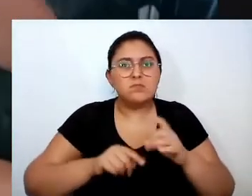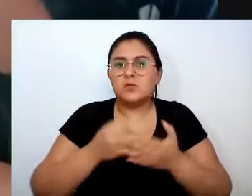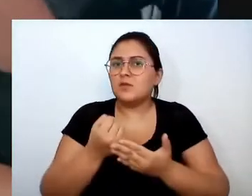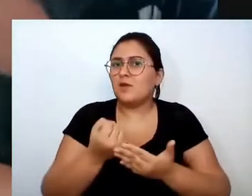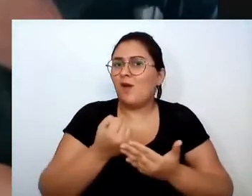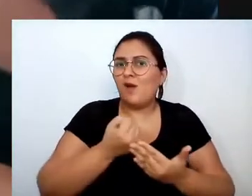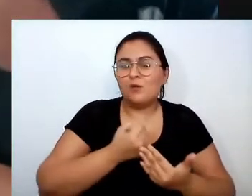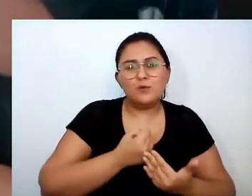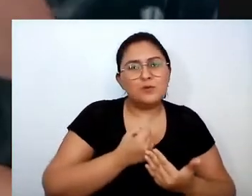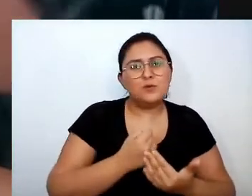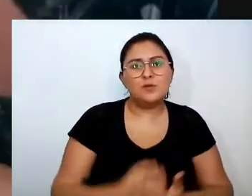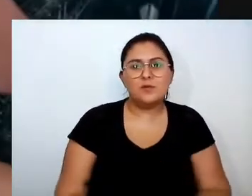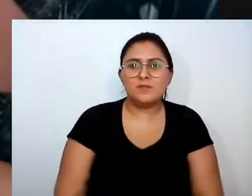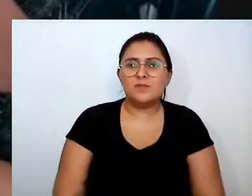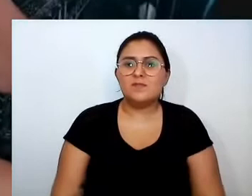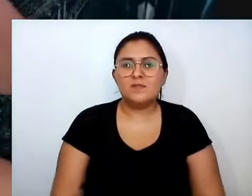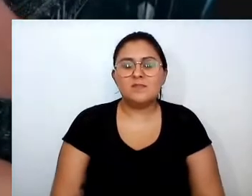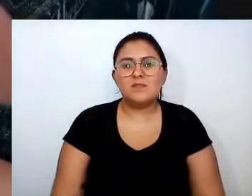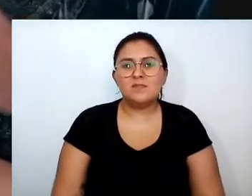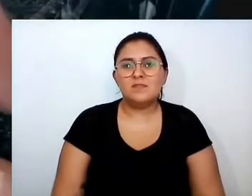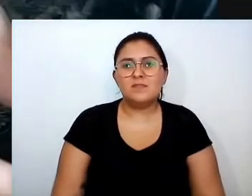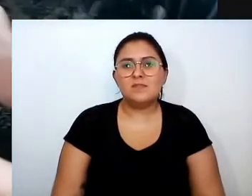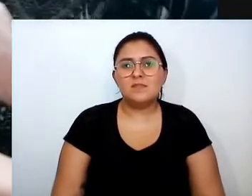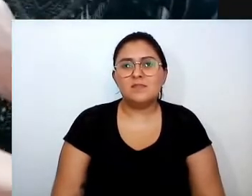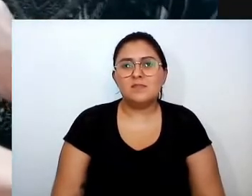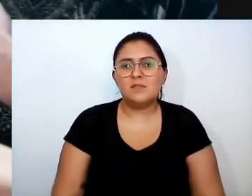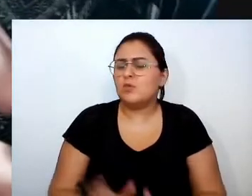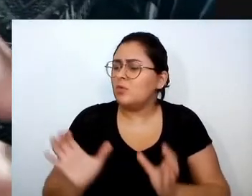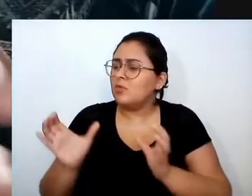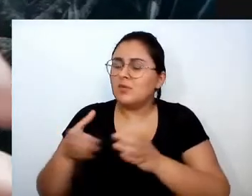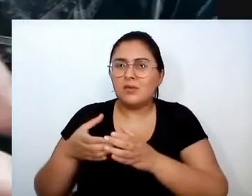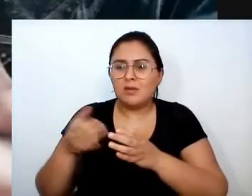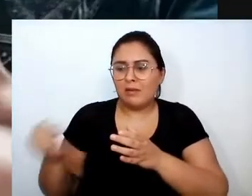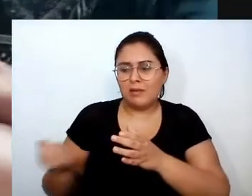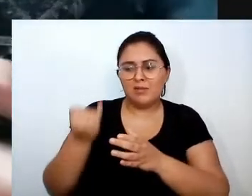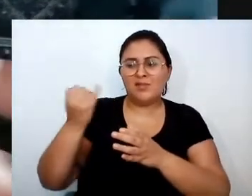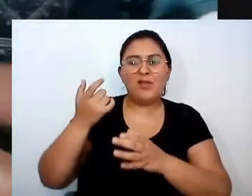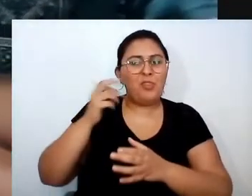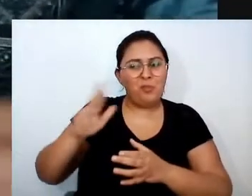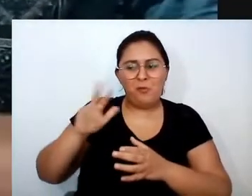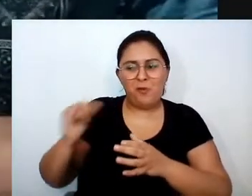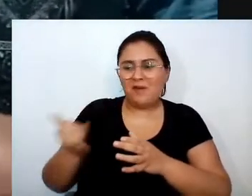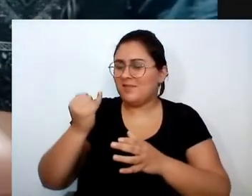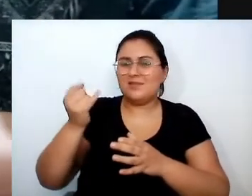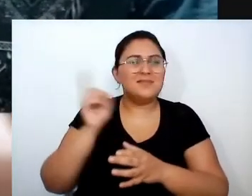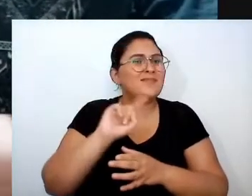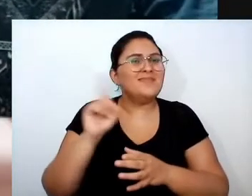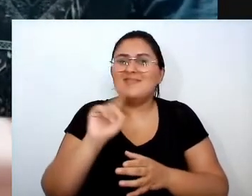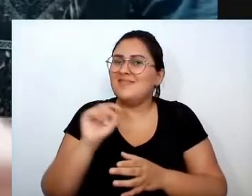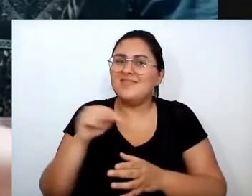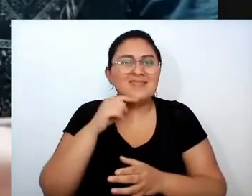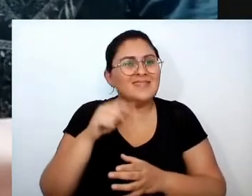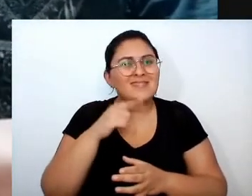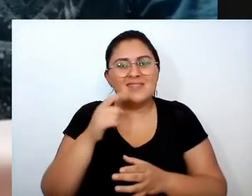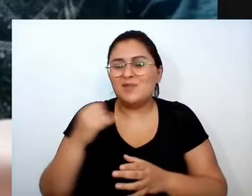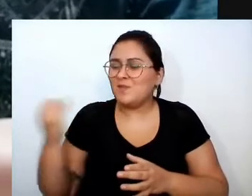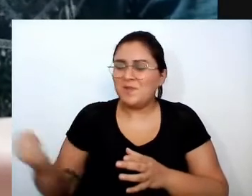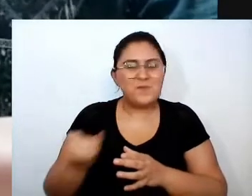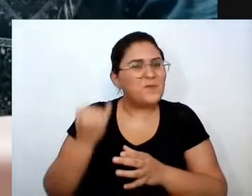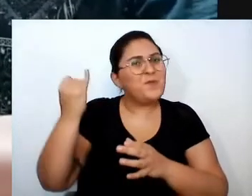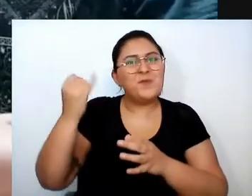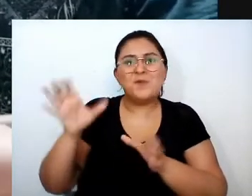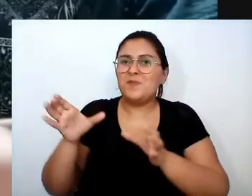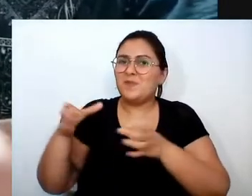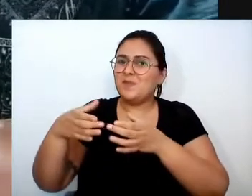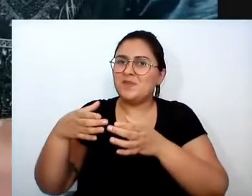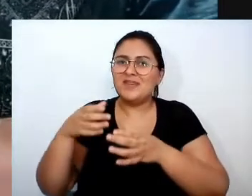Legal, Então, José. Legal. não tem como dizer que não é importante o Sembrain, né? Realmente ele é muito importante. Sem o Sembrain Uhum. dentro da escola de música não seria